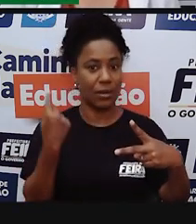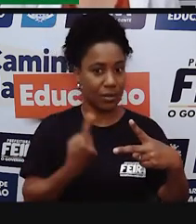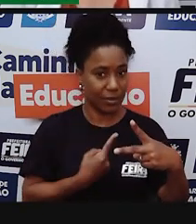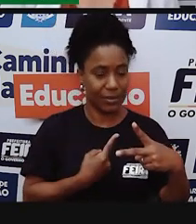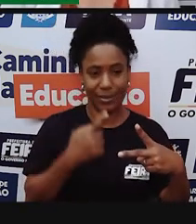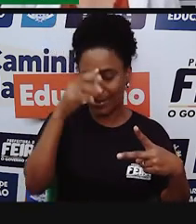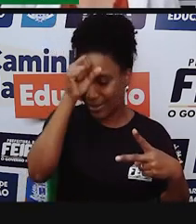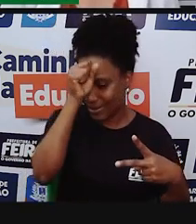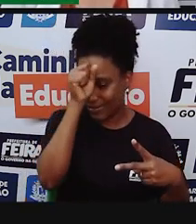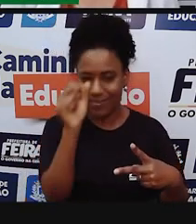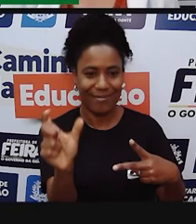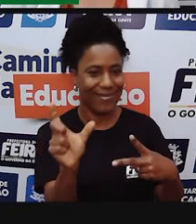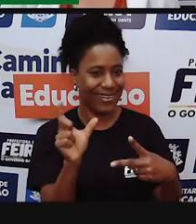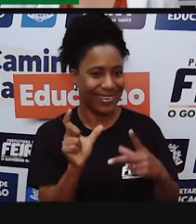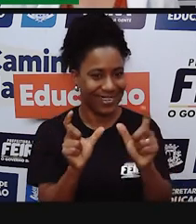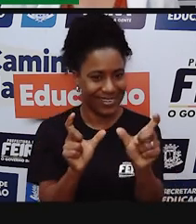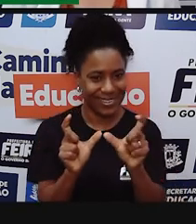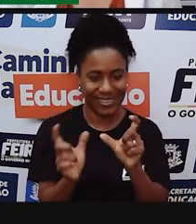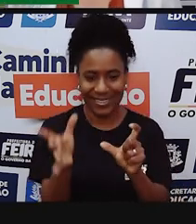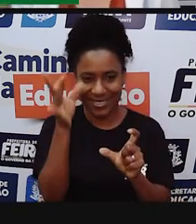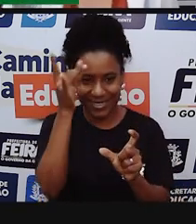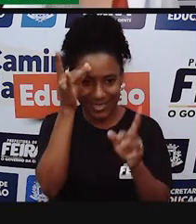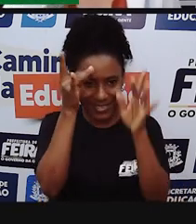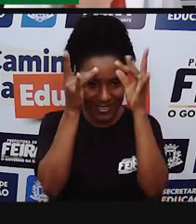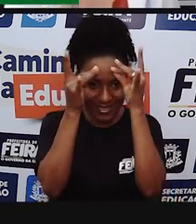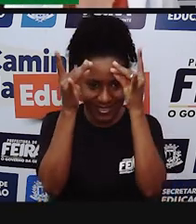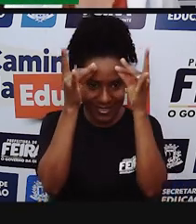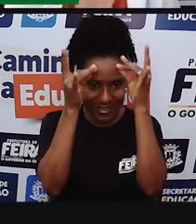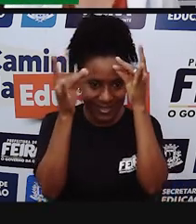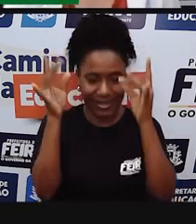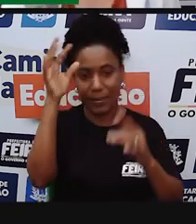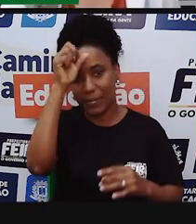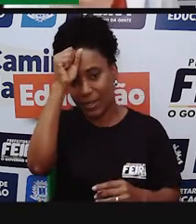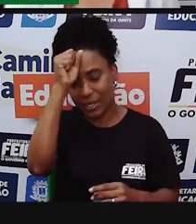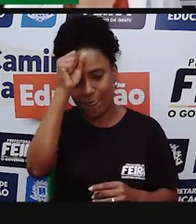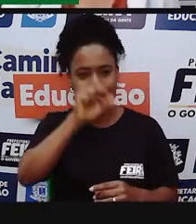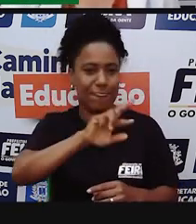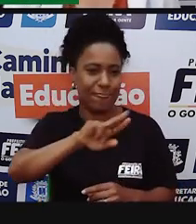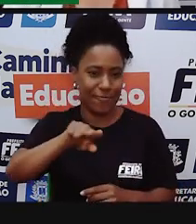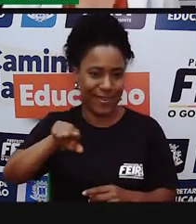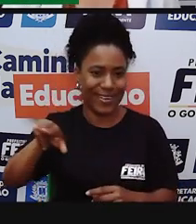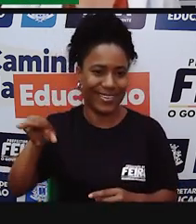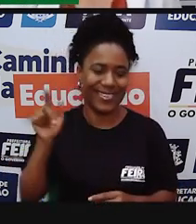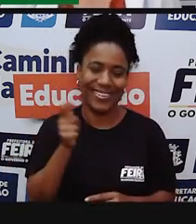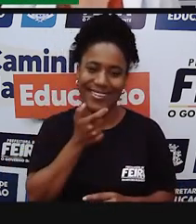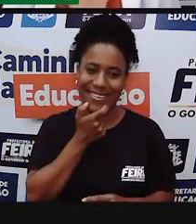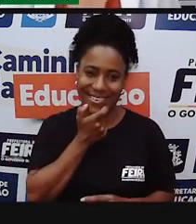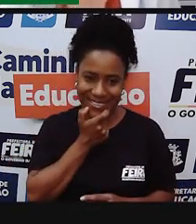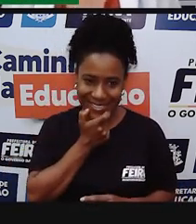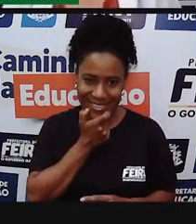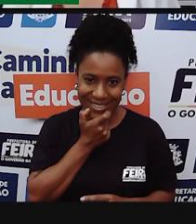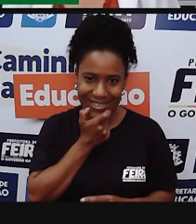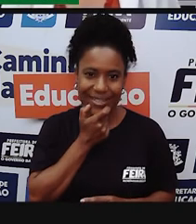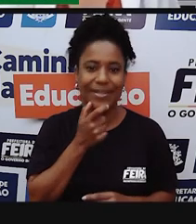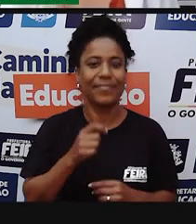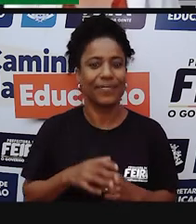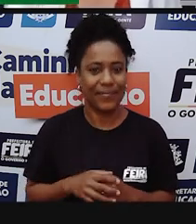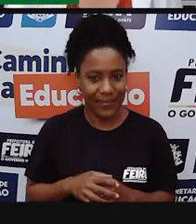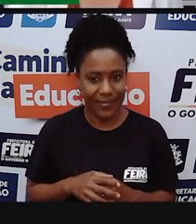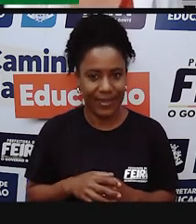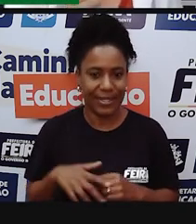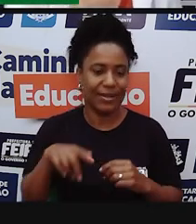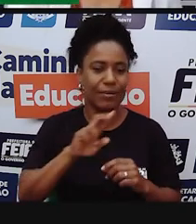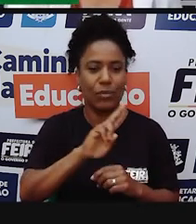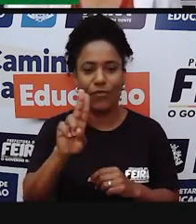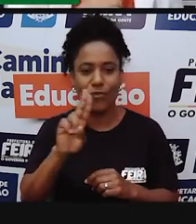O Nosso repertório lexical Na verdade o nosso conjunto de palavras da língua inglesa mas o que se refere